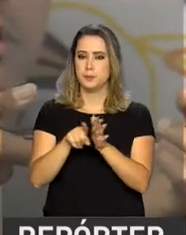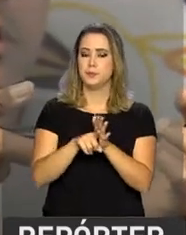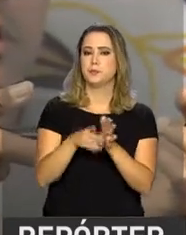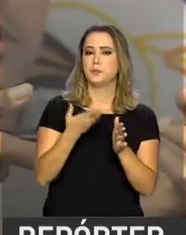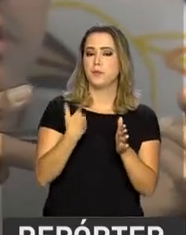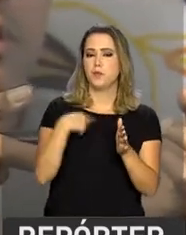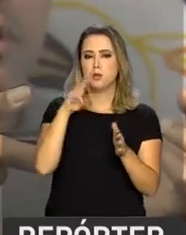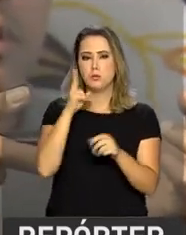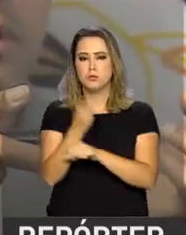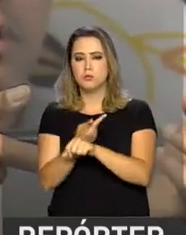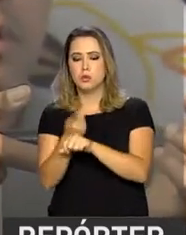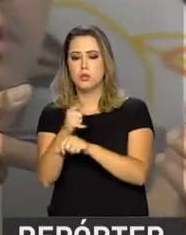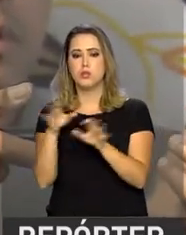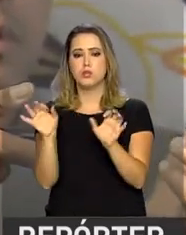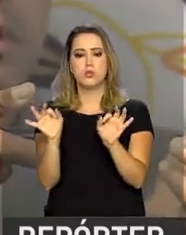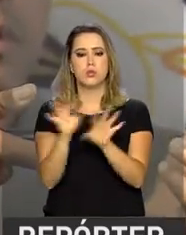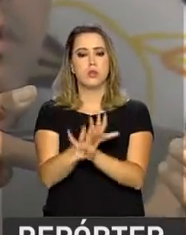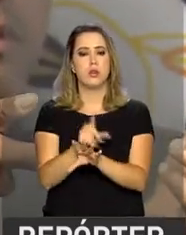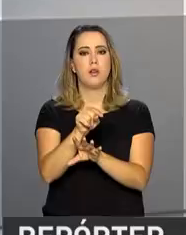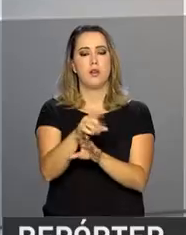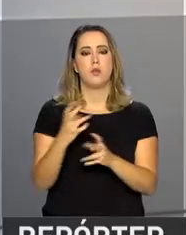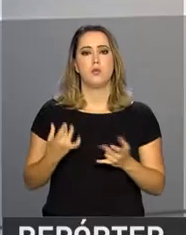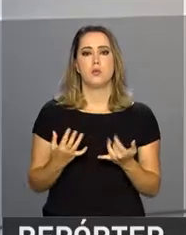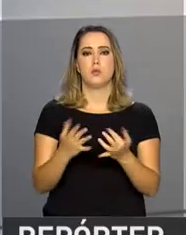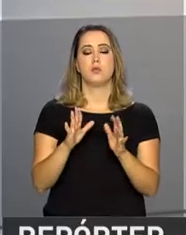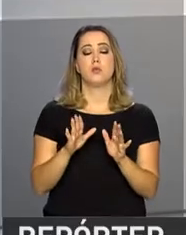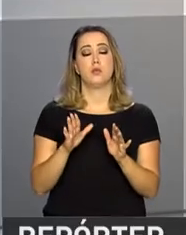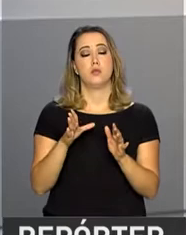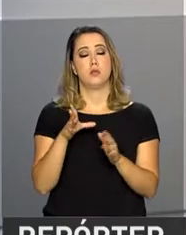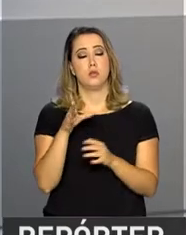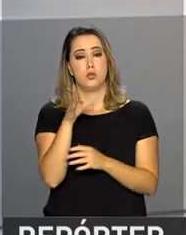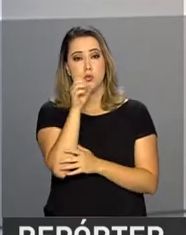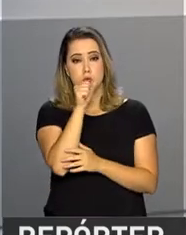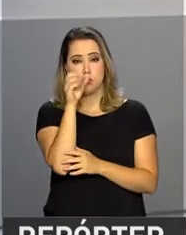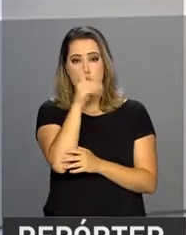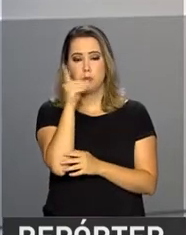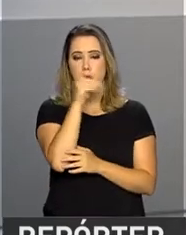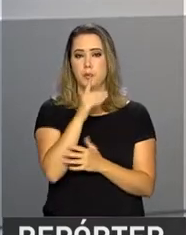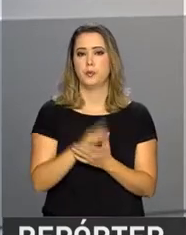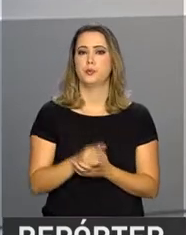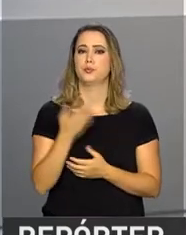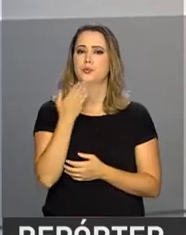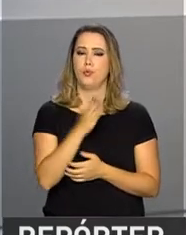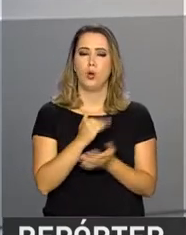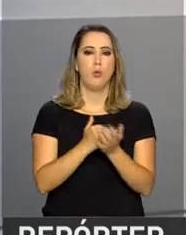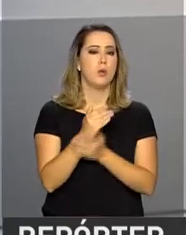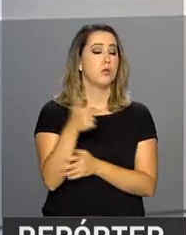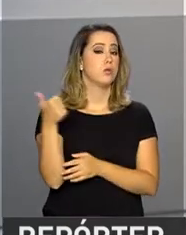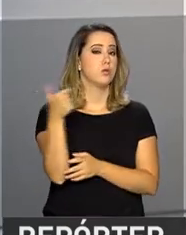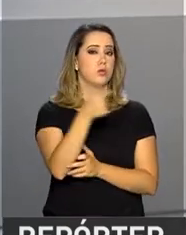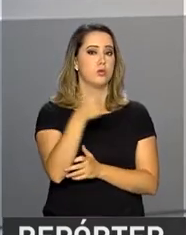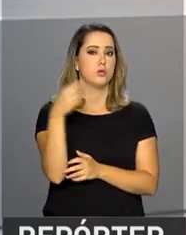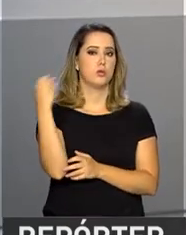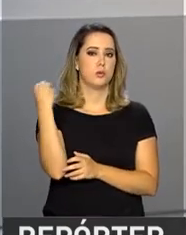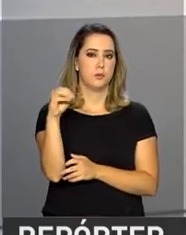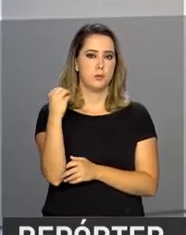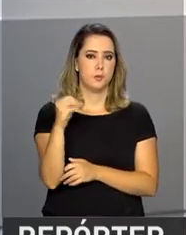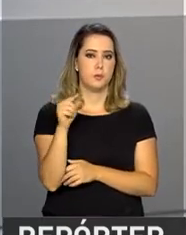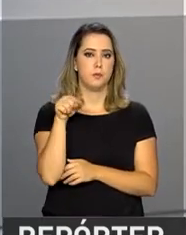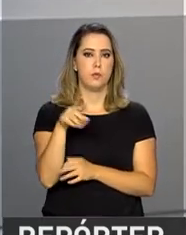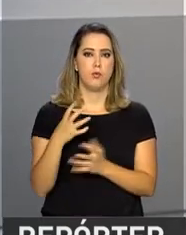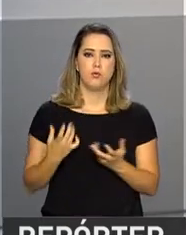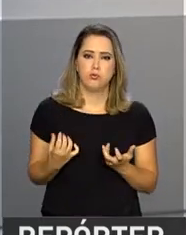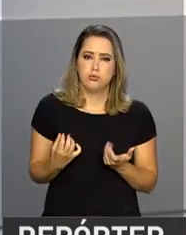gente consiga debelar o incêndio até o final de semana. O fogo na Chapada dos Veadeiros teve início no dia 17 de outubro.